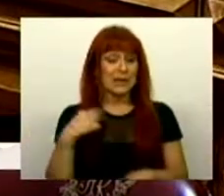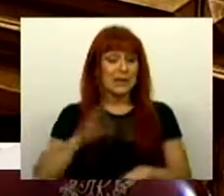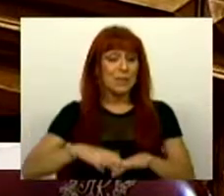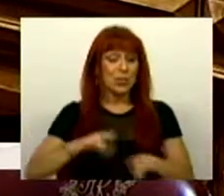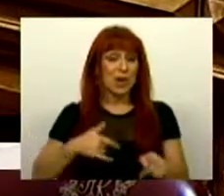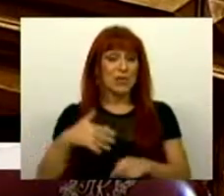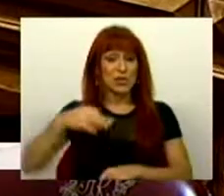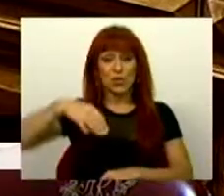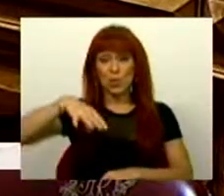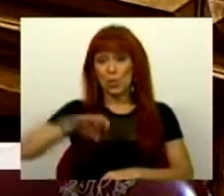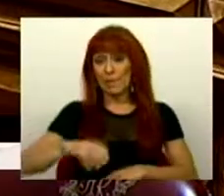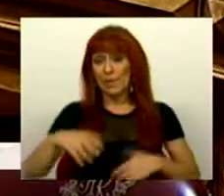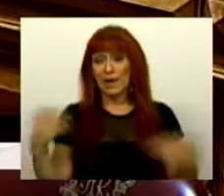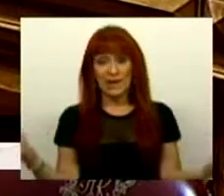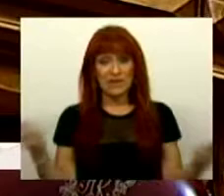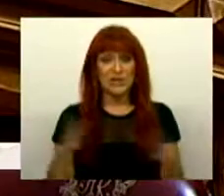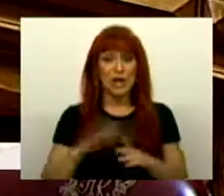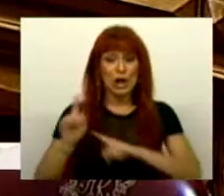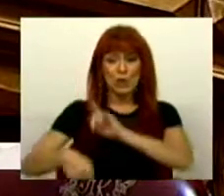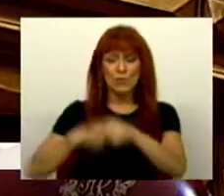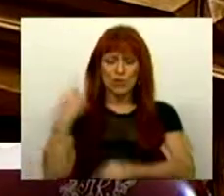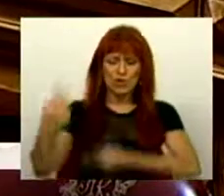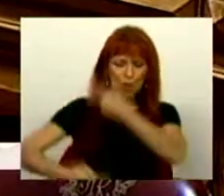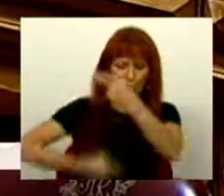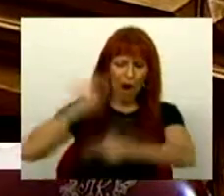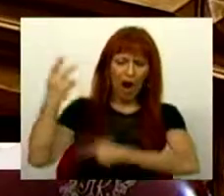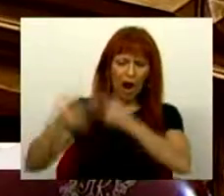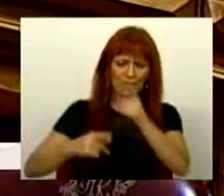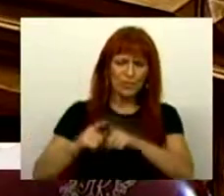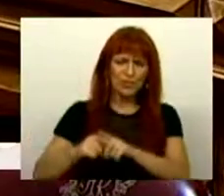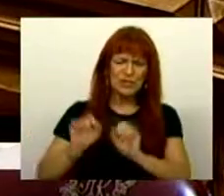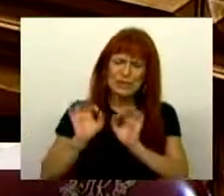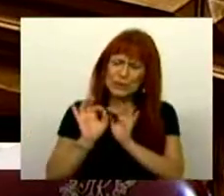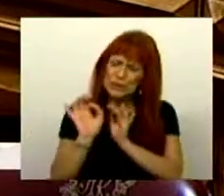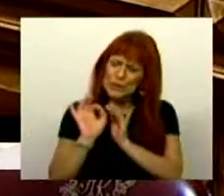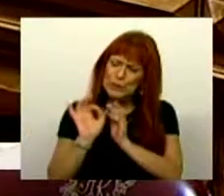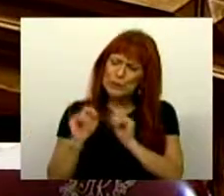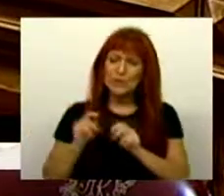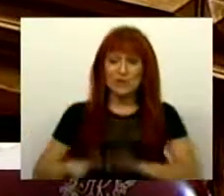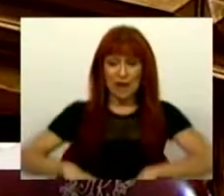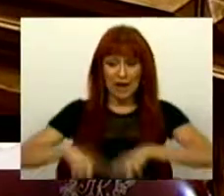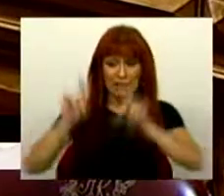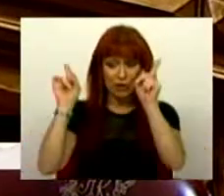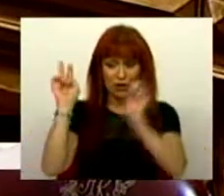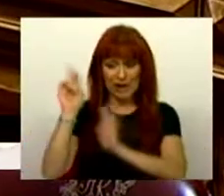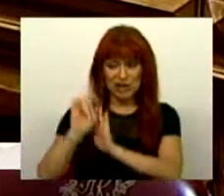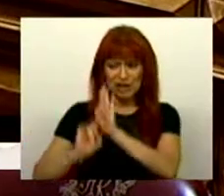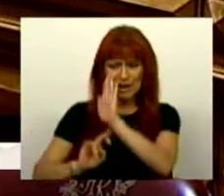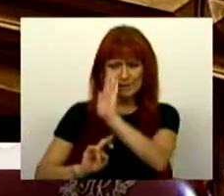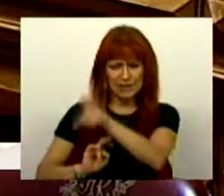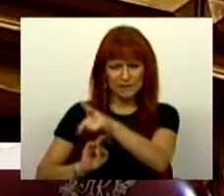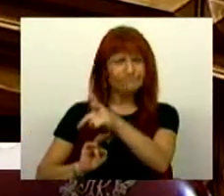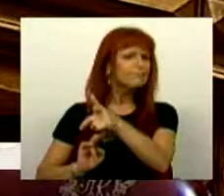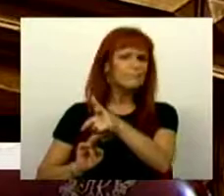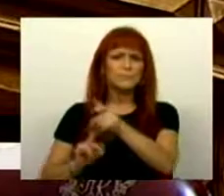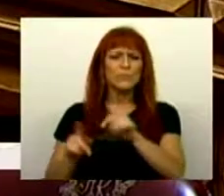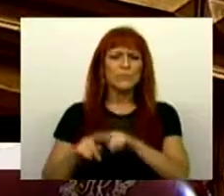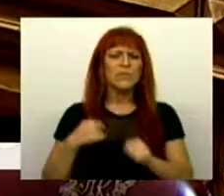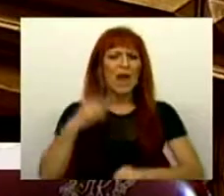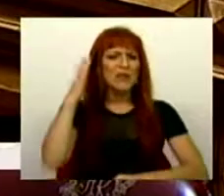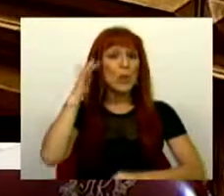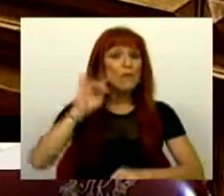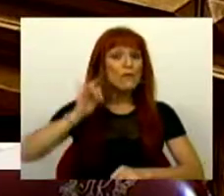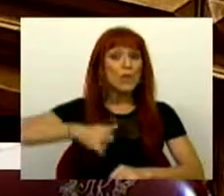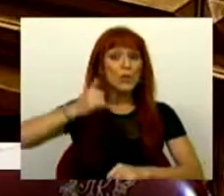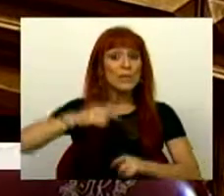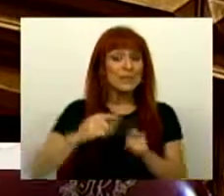o Partido Socialista, depois de uma avaliação fina que fez sobre a evolução deste regime, considerou ser